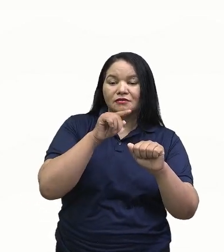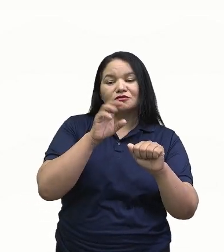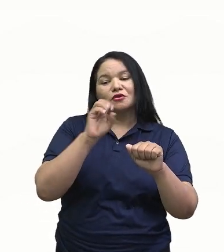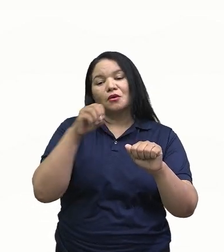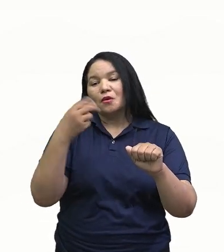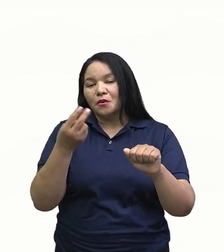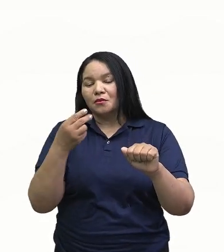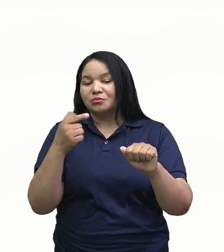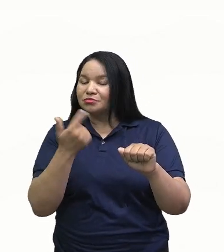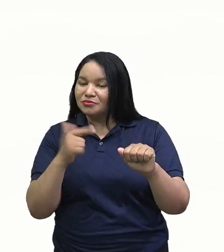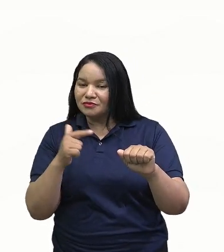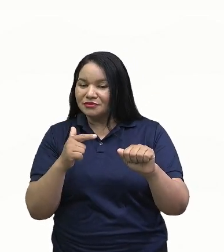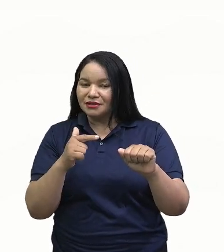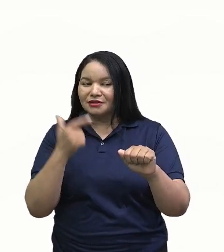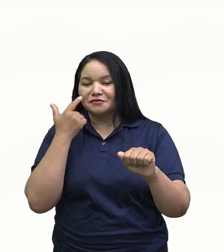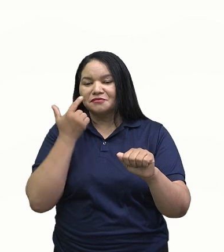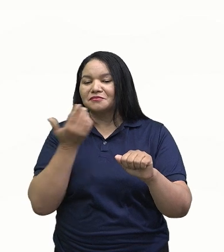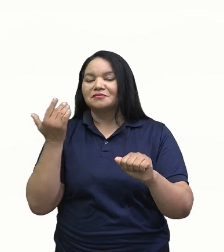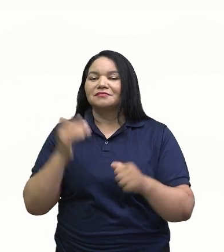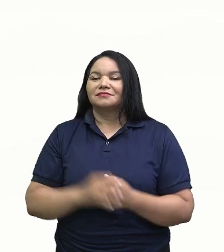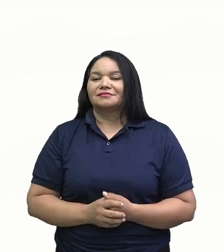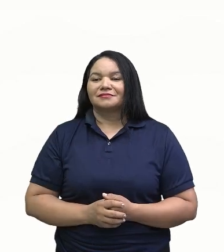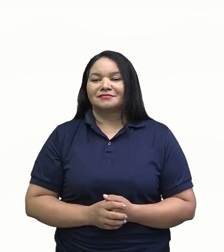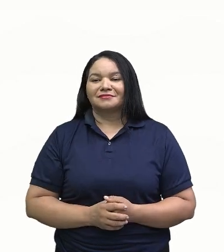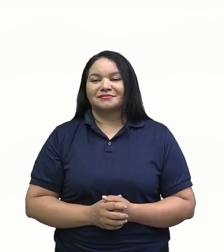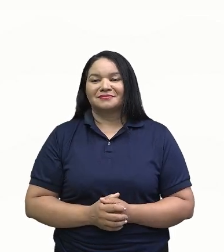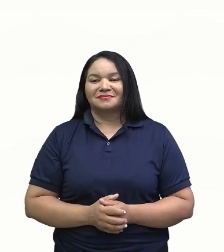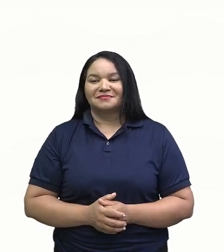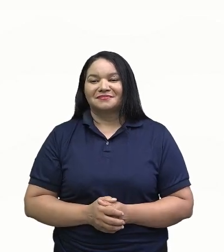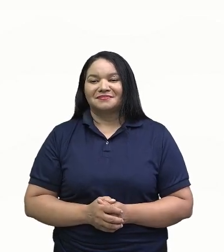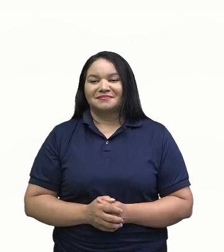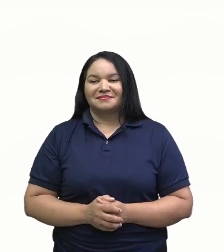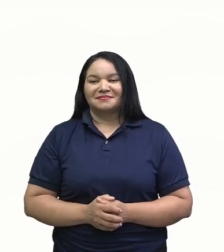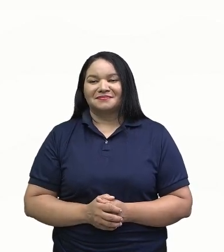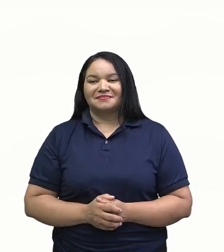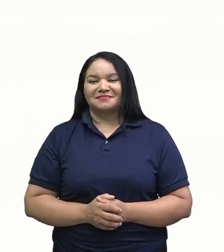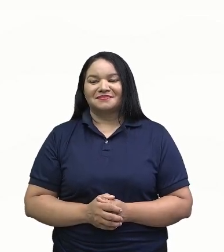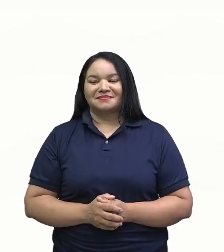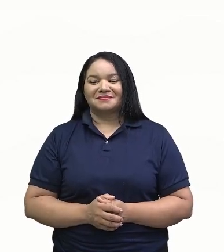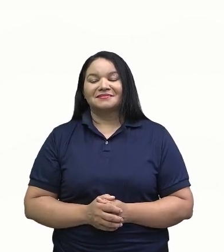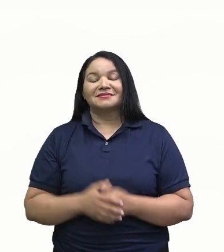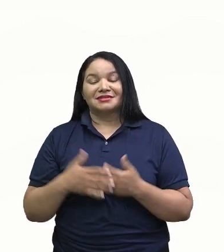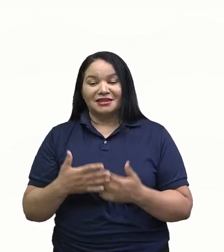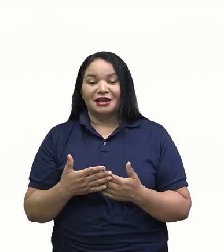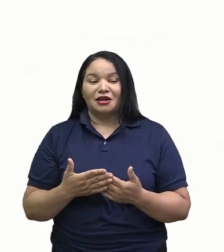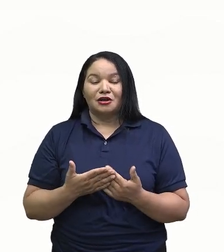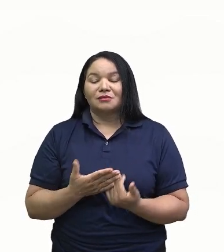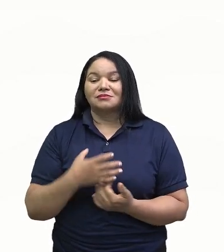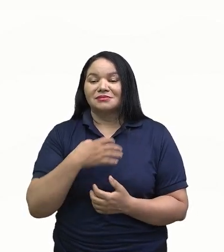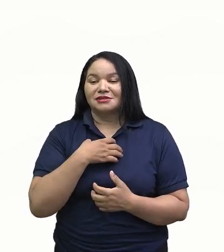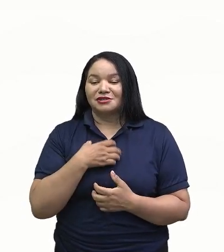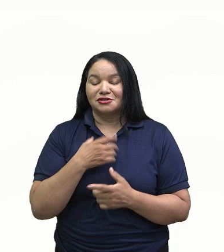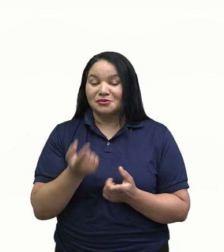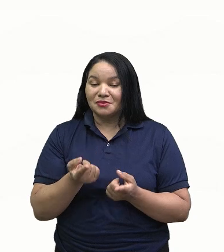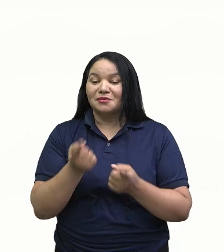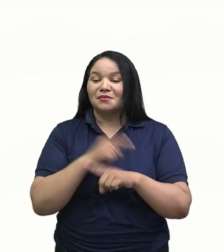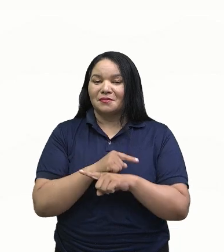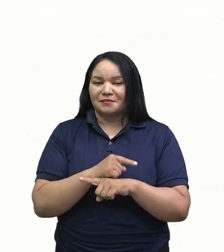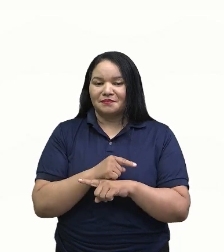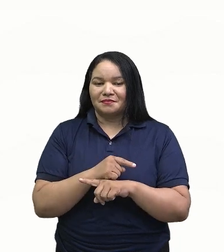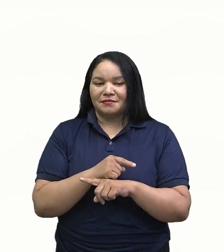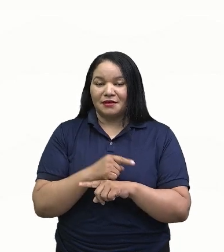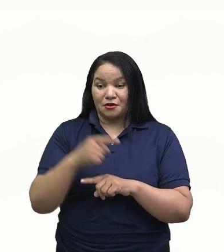com o acento, esse acento grave, que no caso ele é sentido contrário ao acento